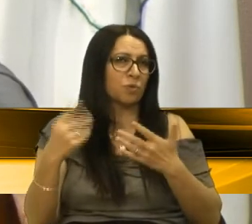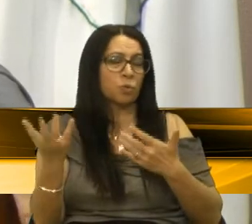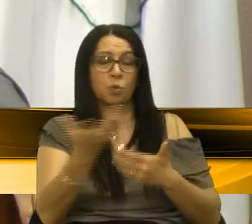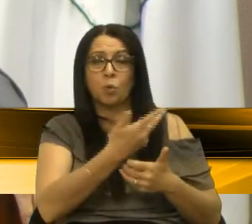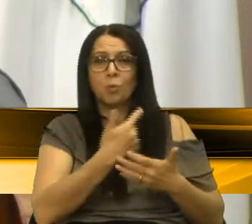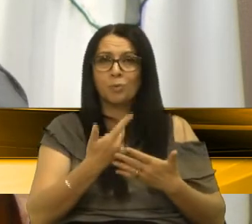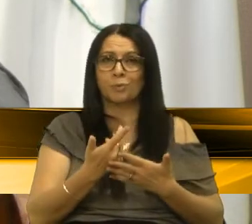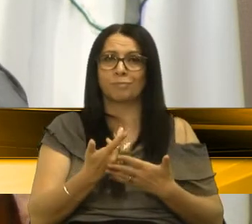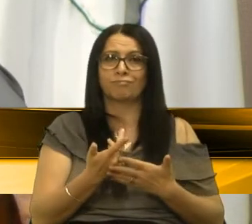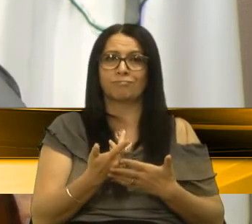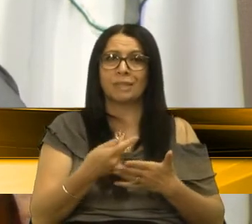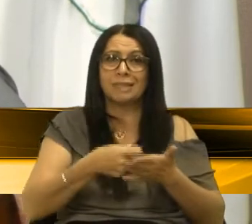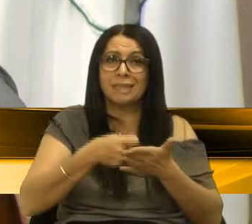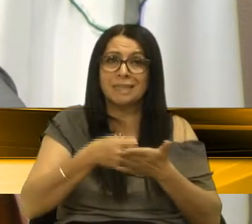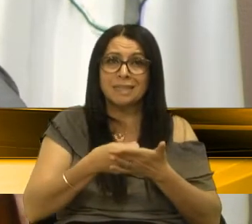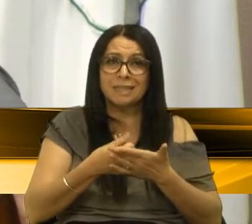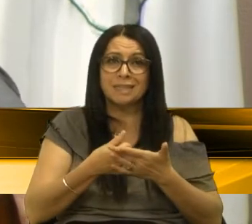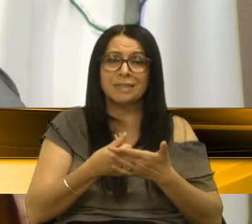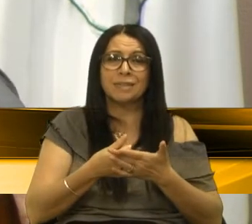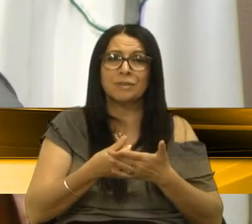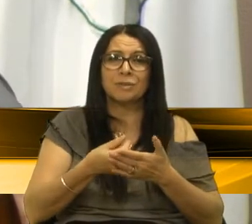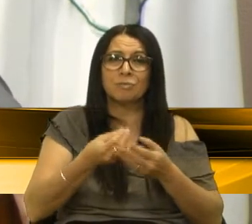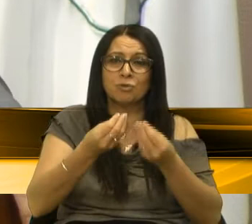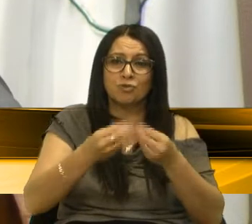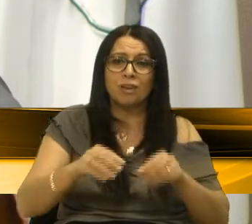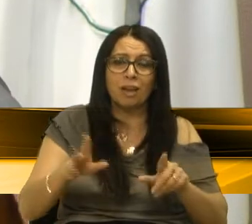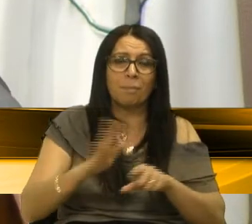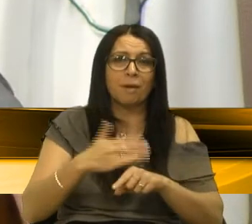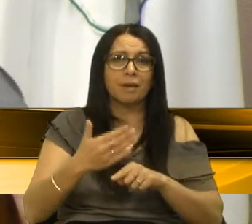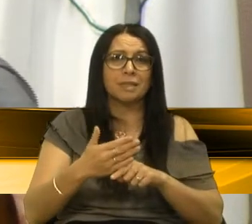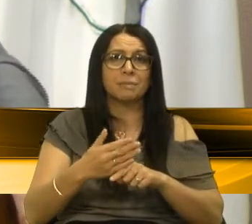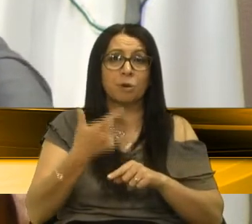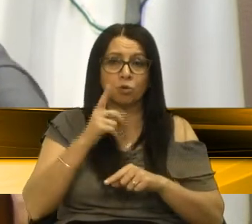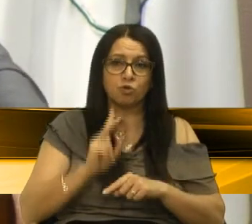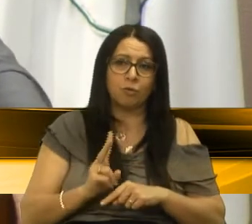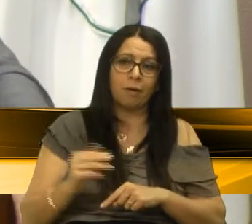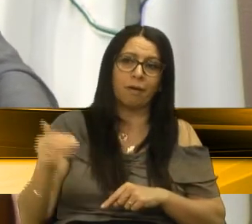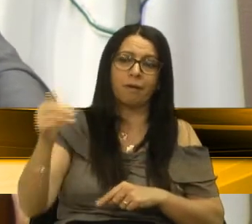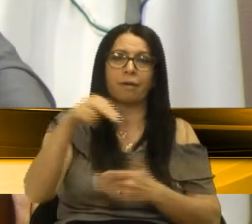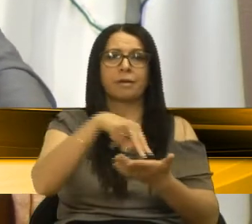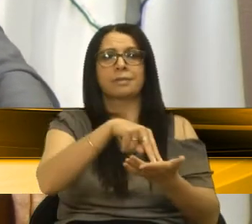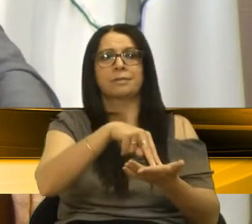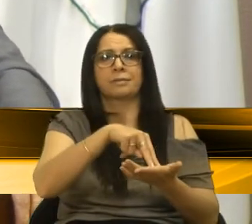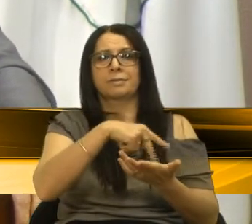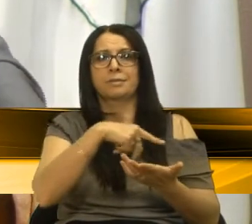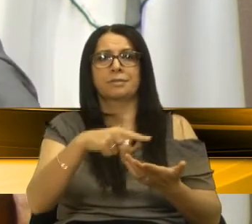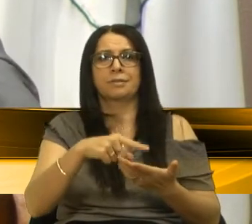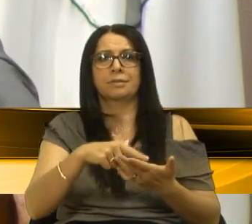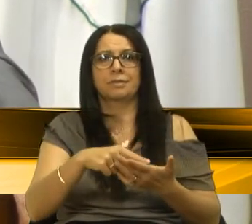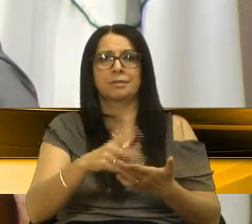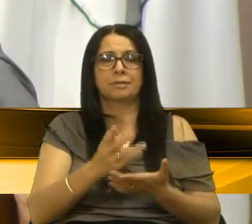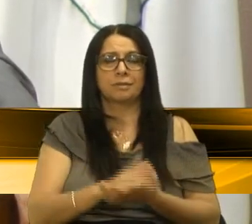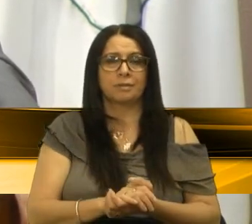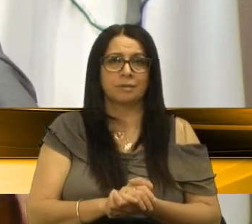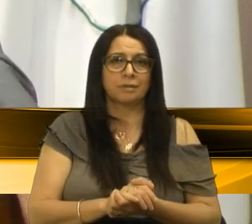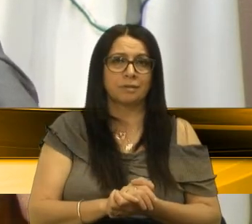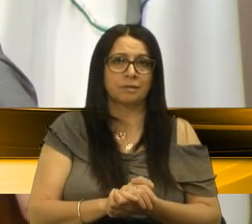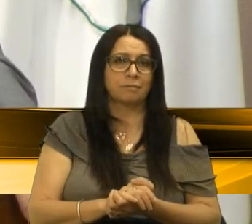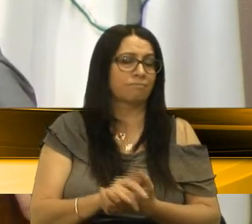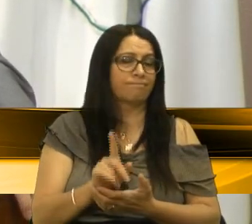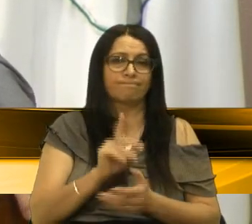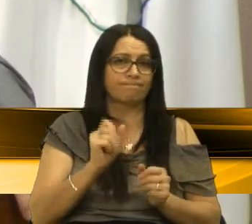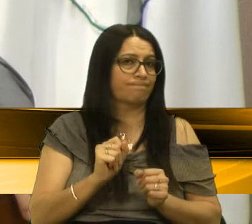vereadores, tentando desgastar esse poder para poder se manter absoluto, reinando. Isso não